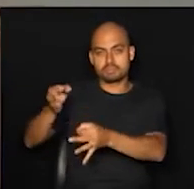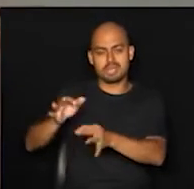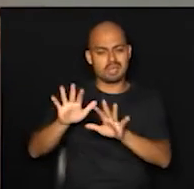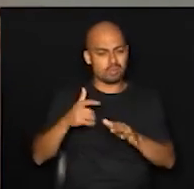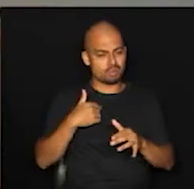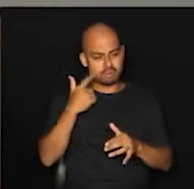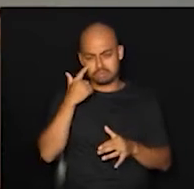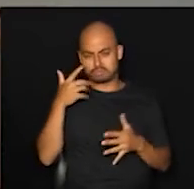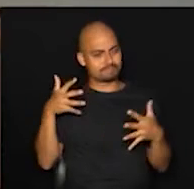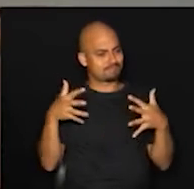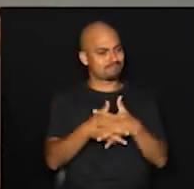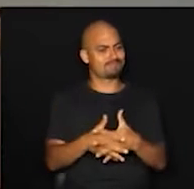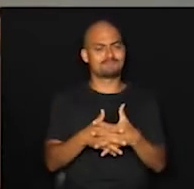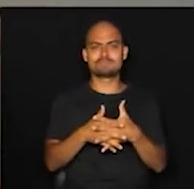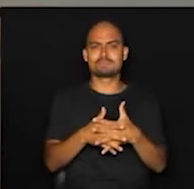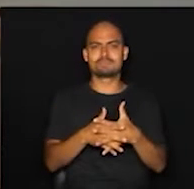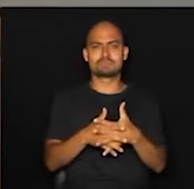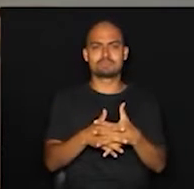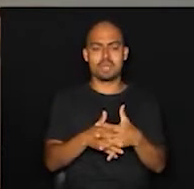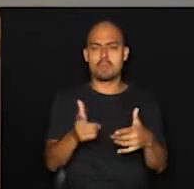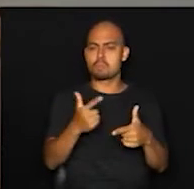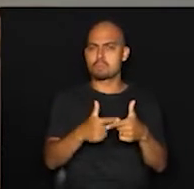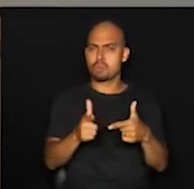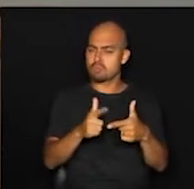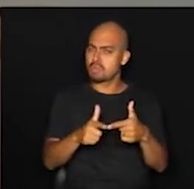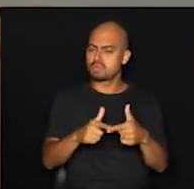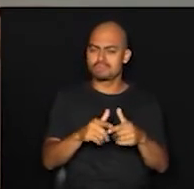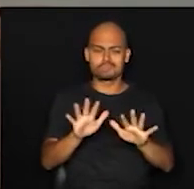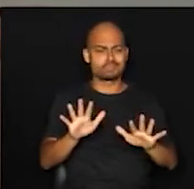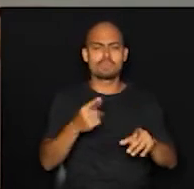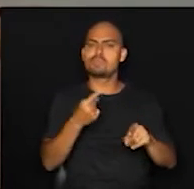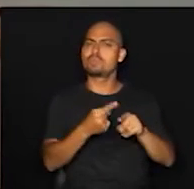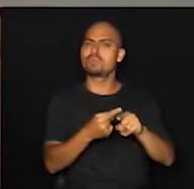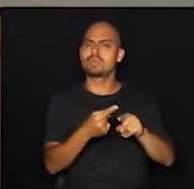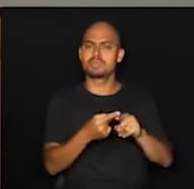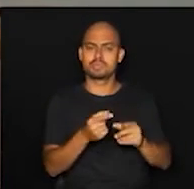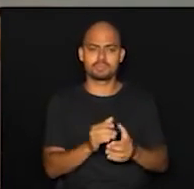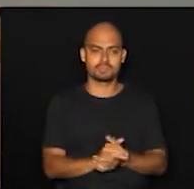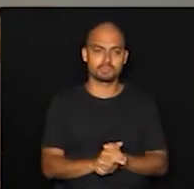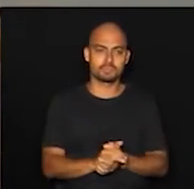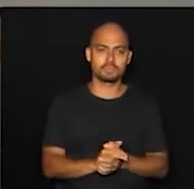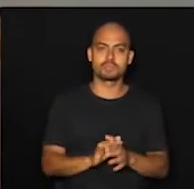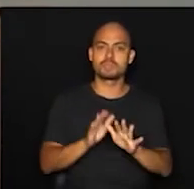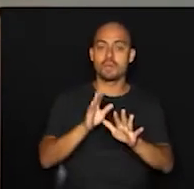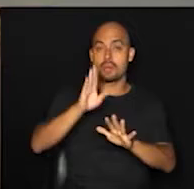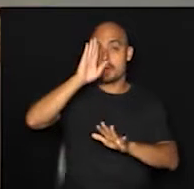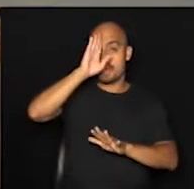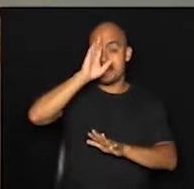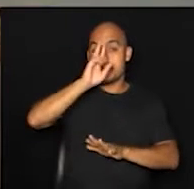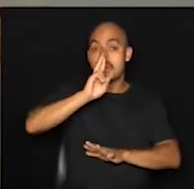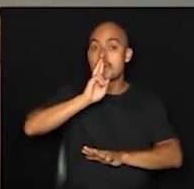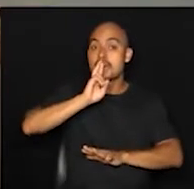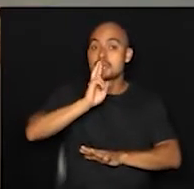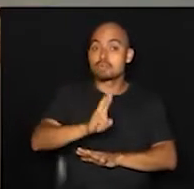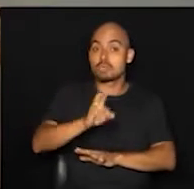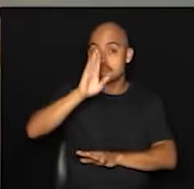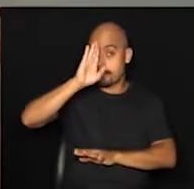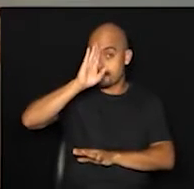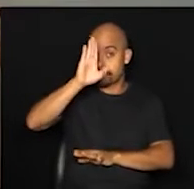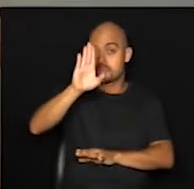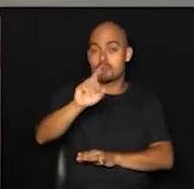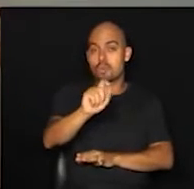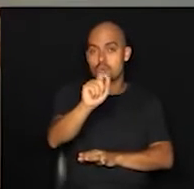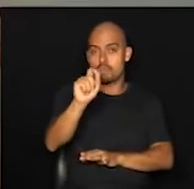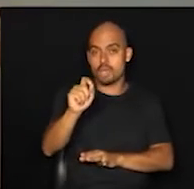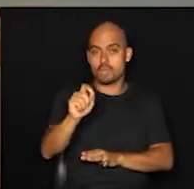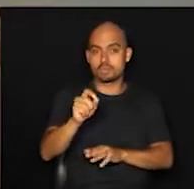problema nisso, né? Eu pensava, por que disso, né? Há um porquê isso. E a principal resposta é que o